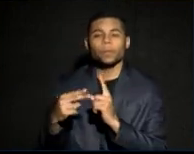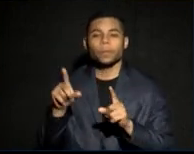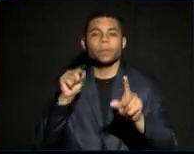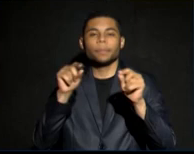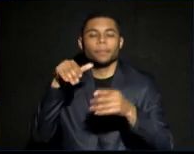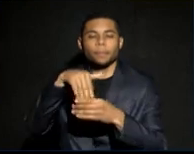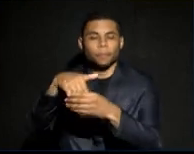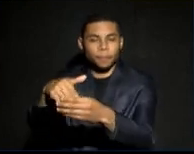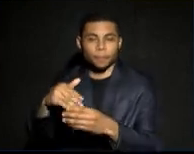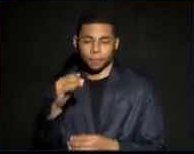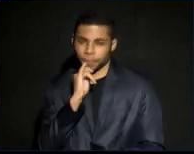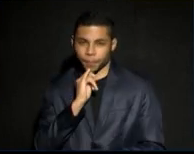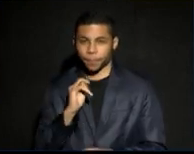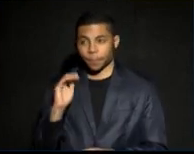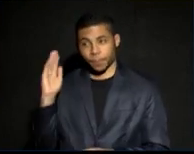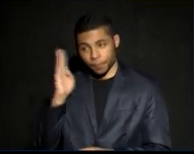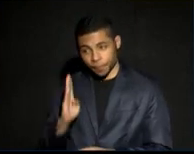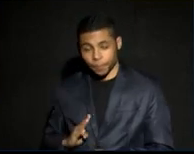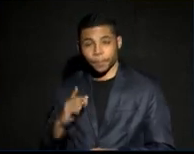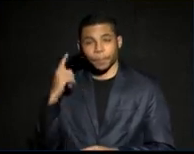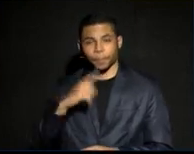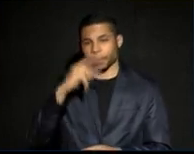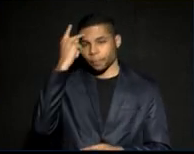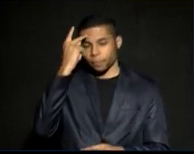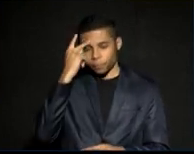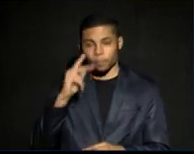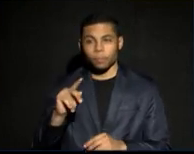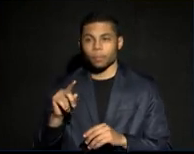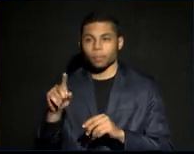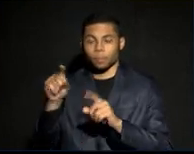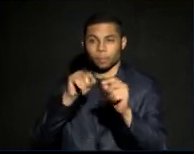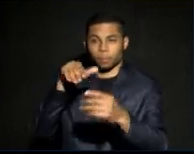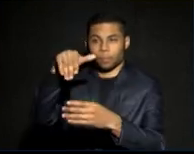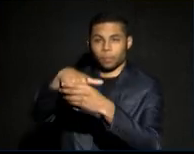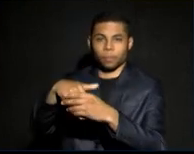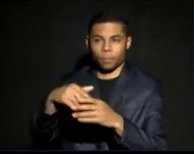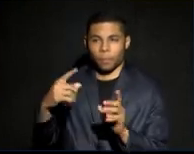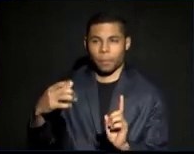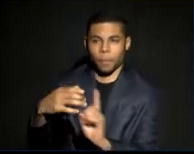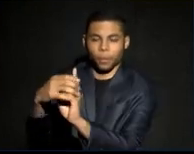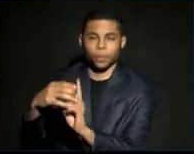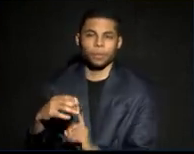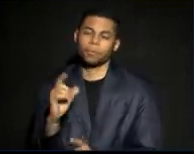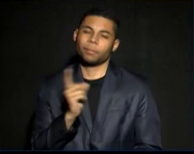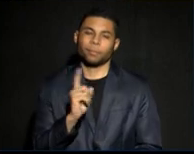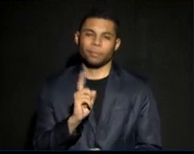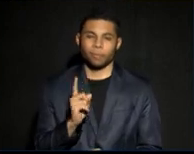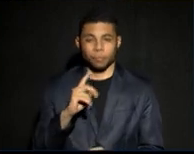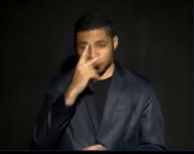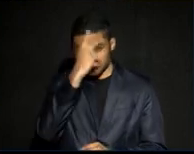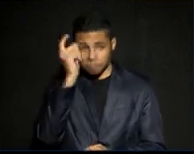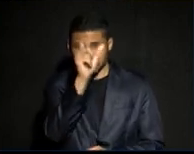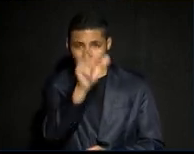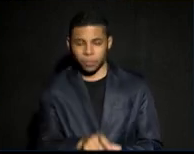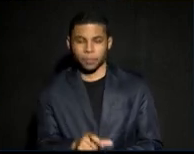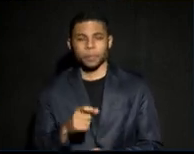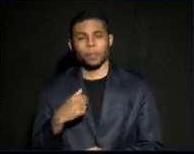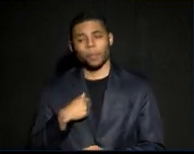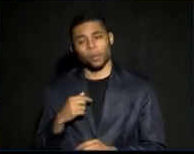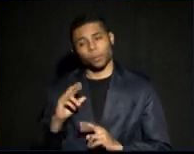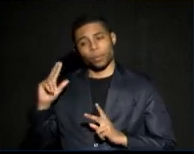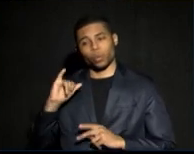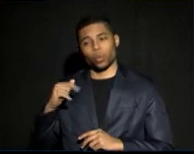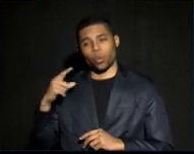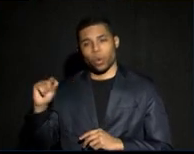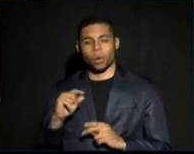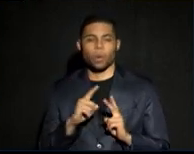no Brasil em São Paulo ninguém vota em partido as pessoas votam em pessoas eu sou muito diferente do João que era diferente do Alckmin